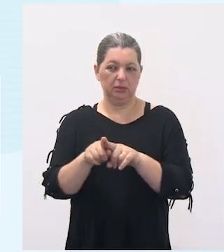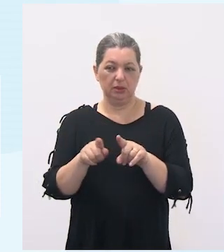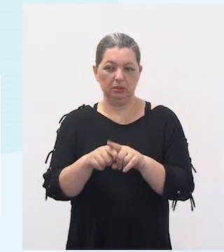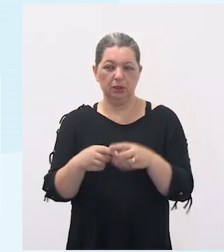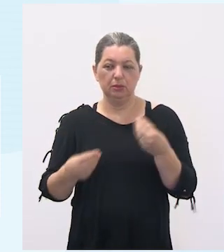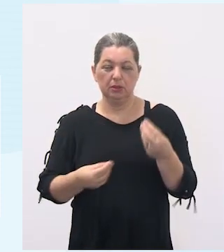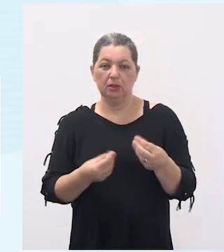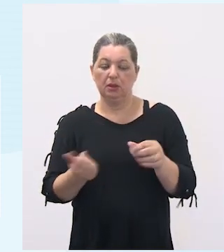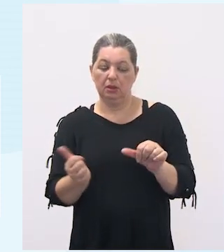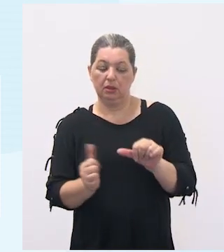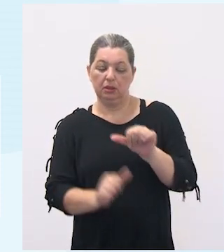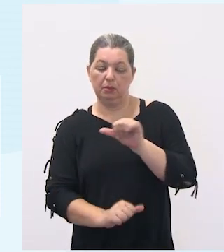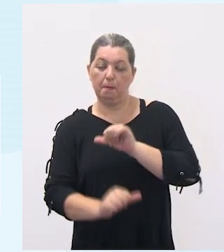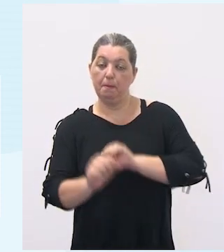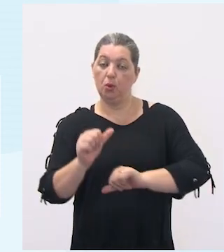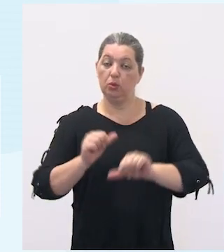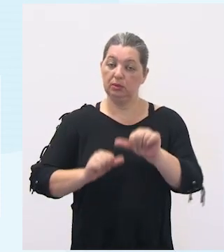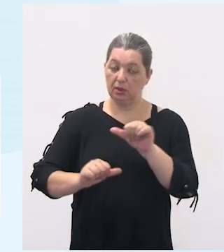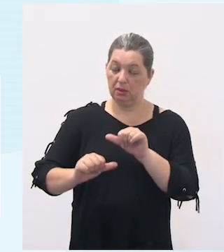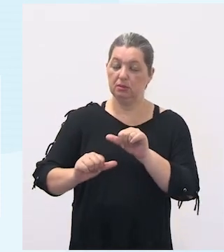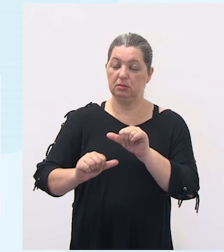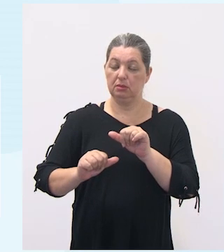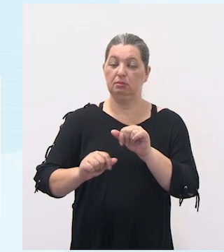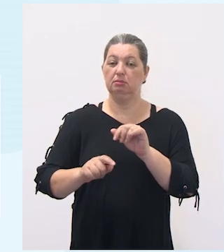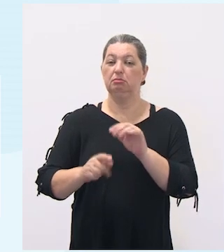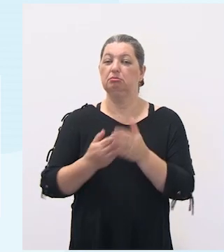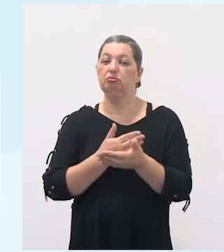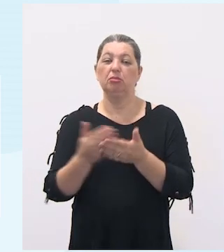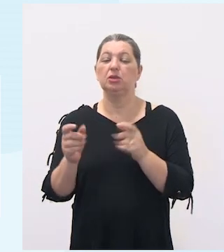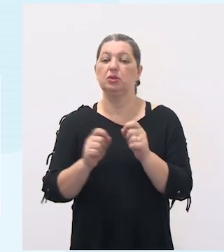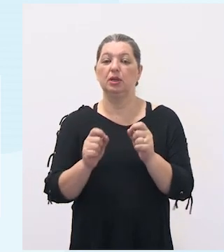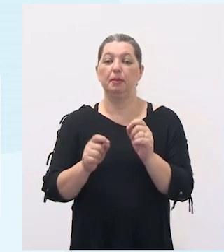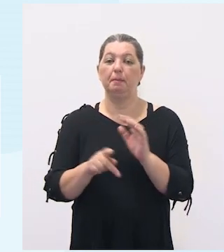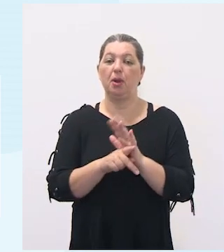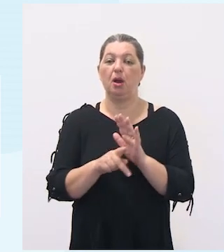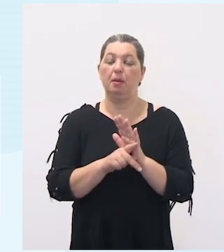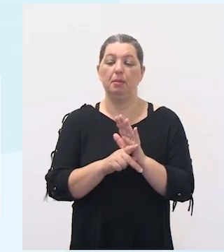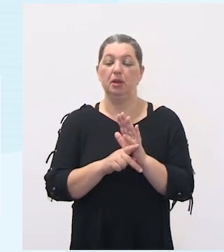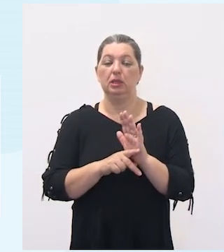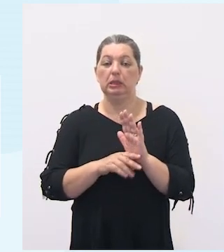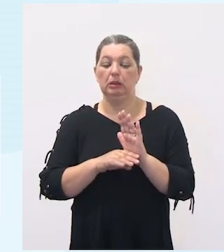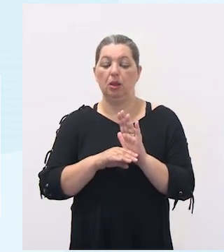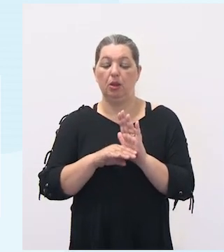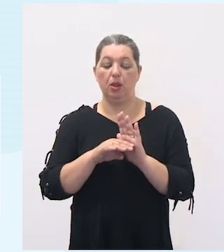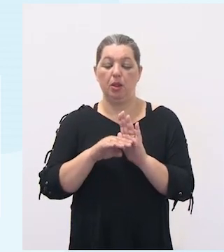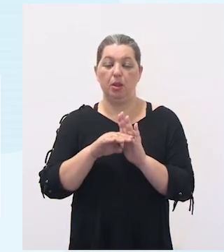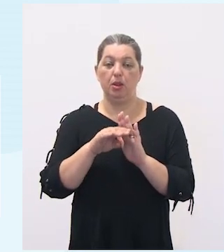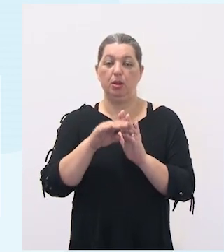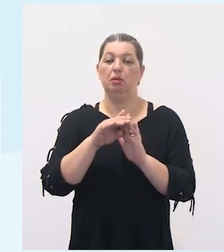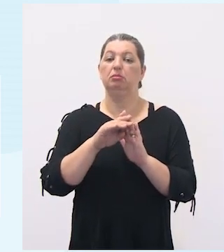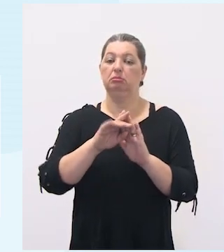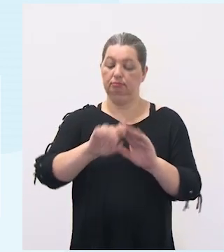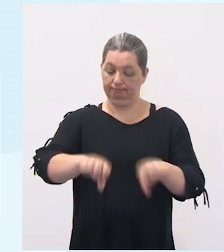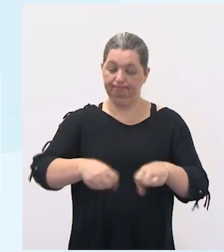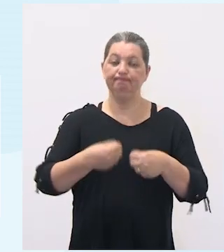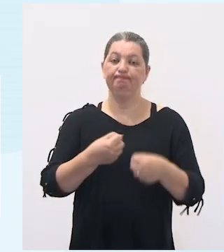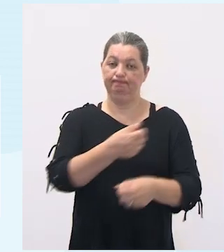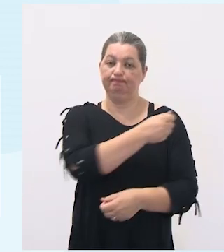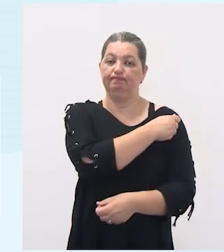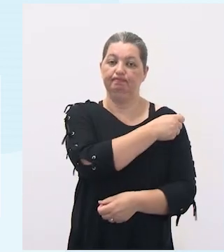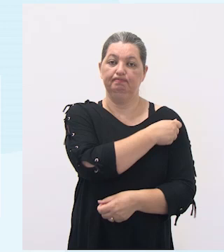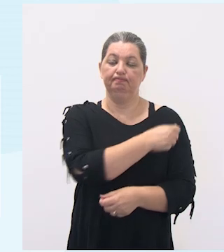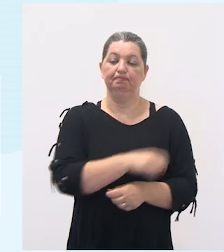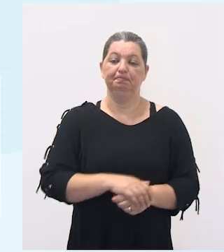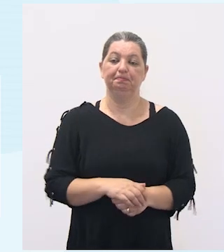vai sofrendo um maior impacto, ela vai sofrendo mais, quer dizer, ela vai exigindo mais do meu